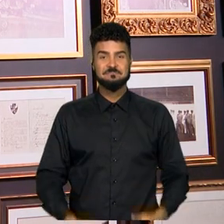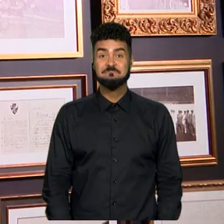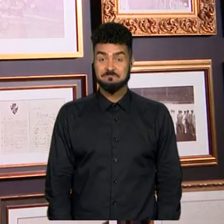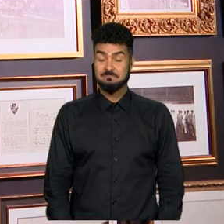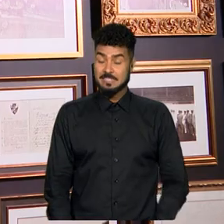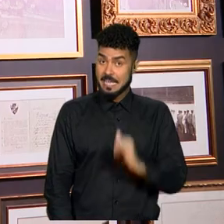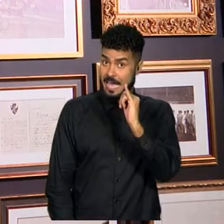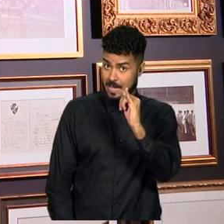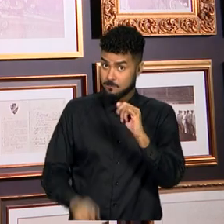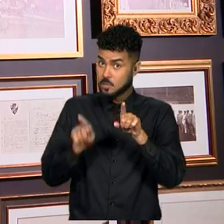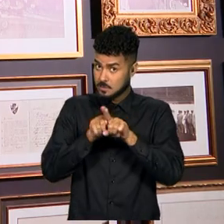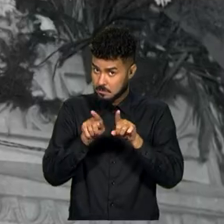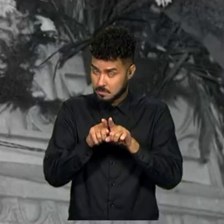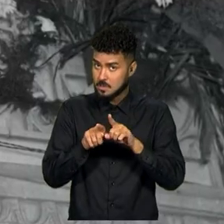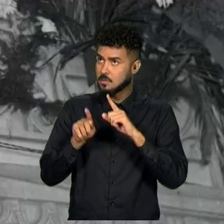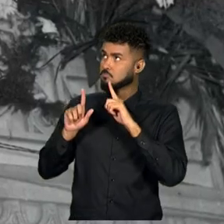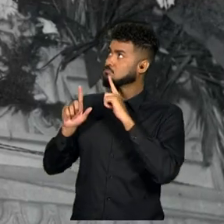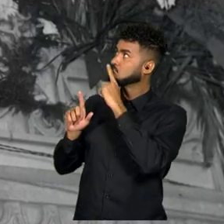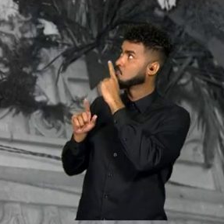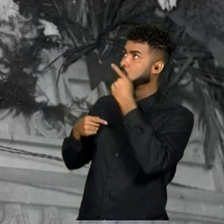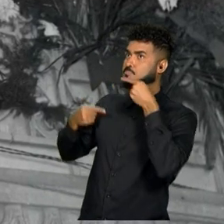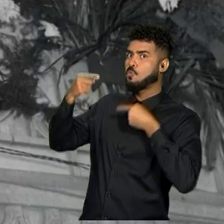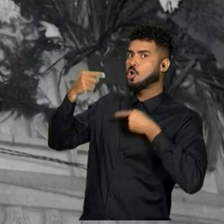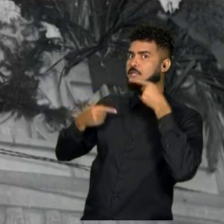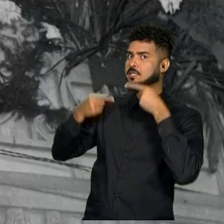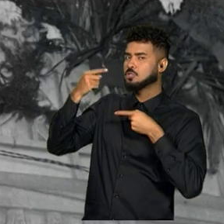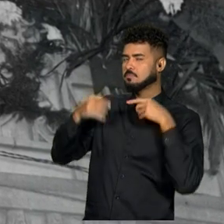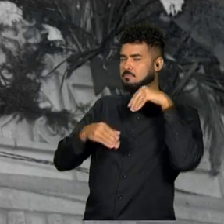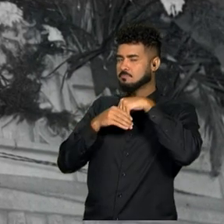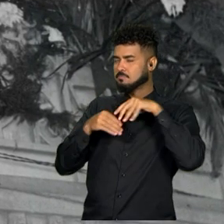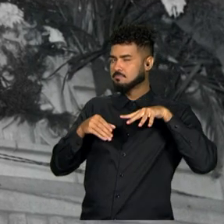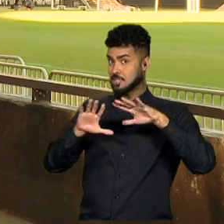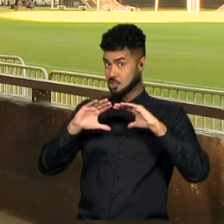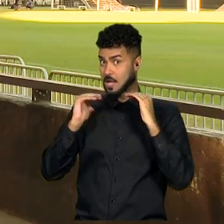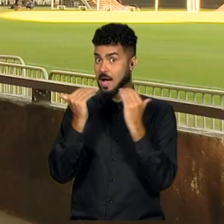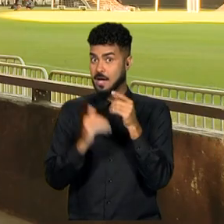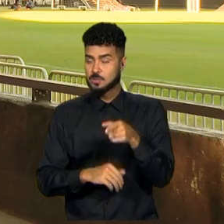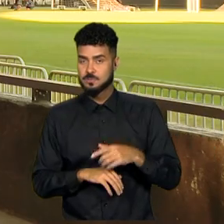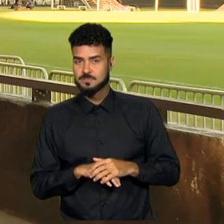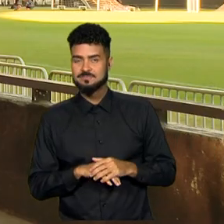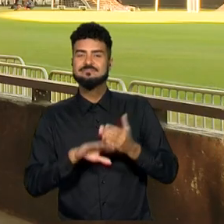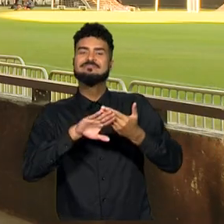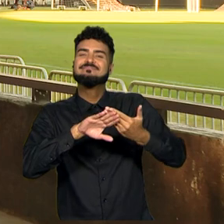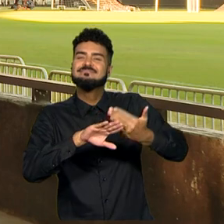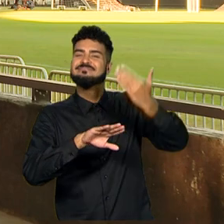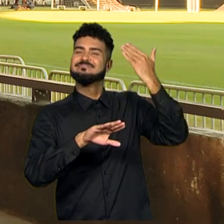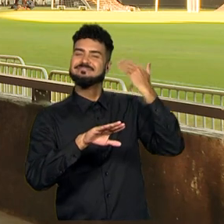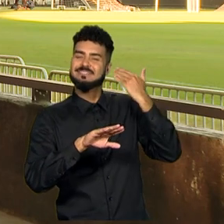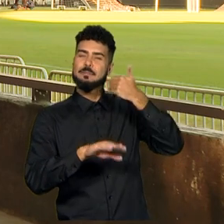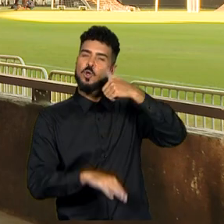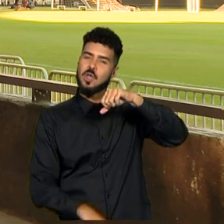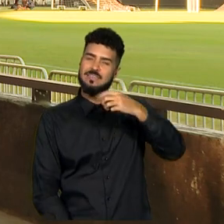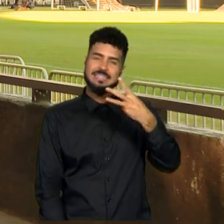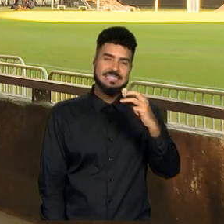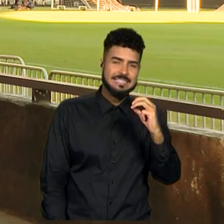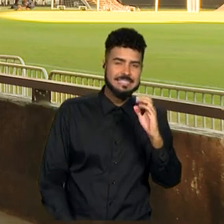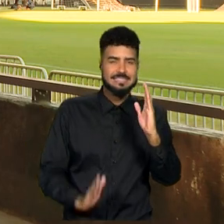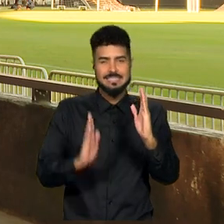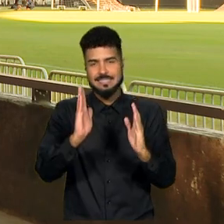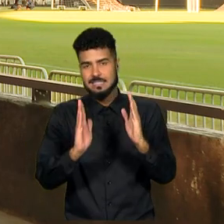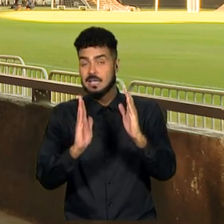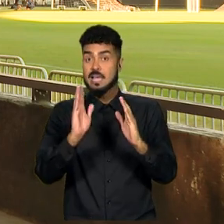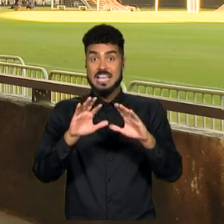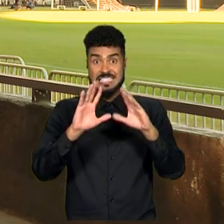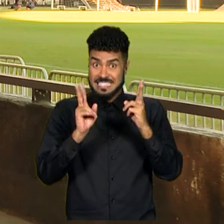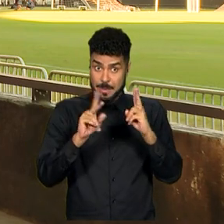Vale destacar ainda a dimensão política presente no estádio. Os estádios de futebol, já na década de 30,